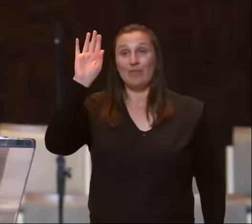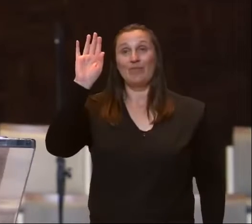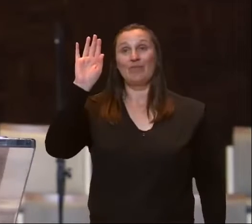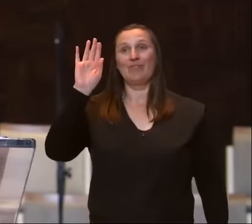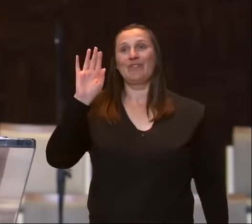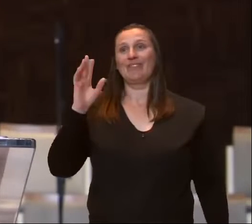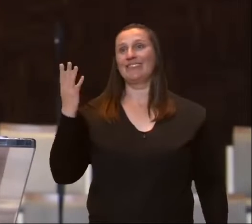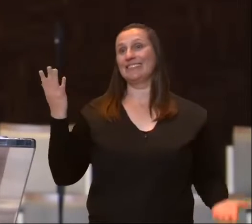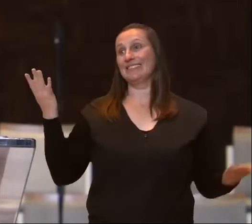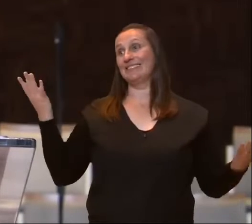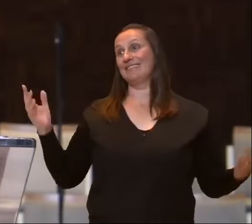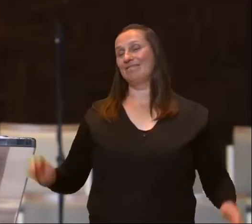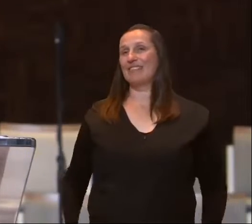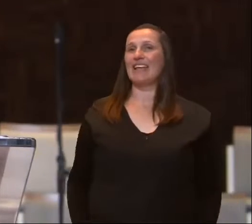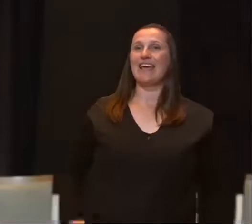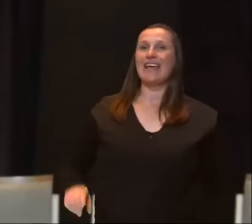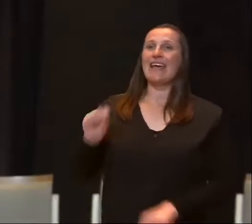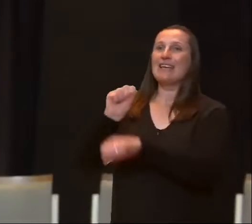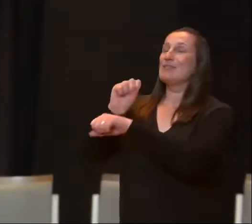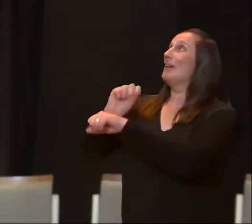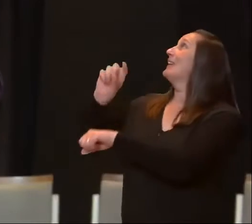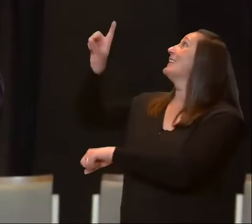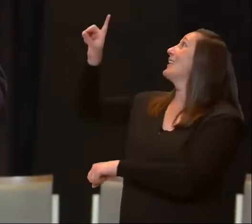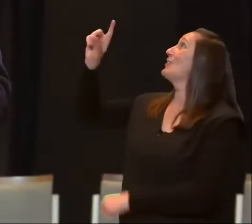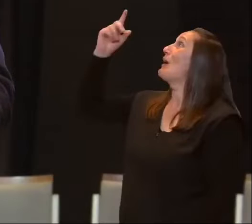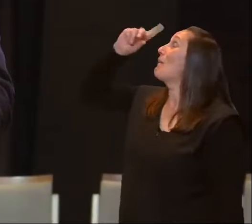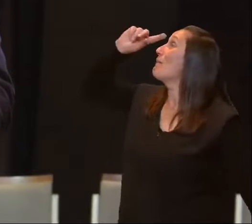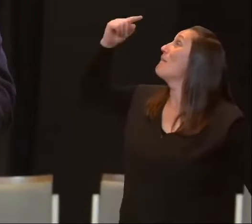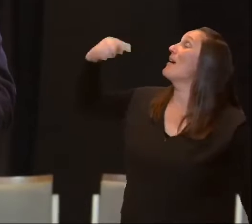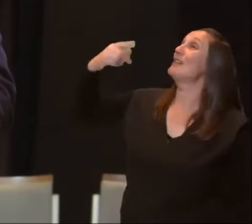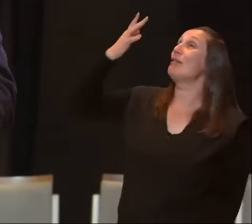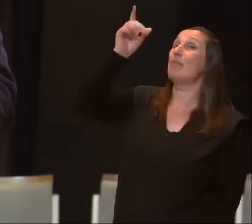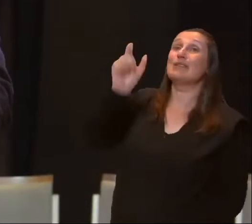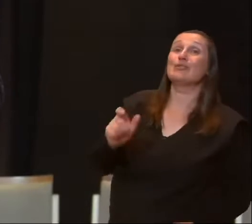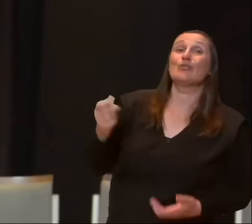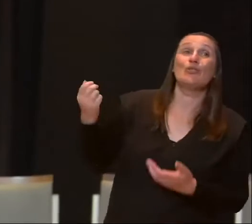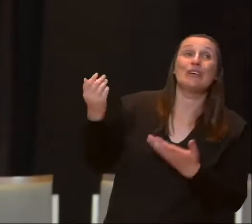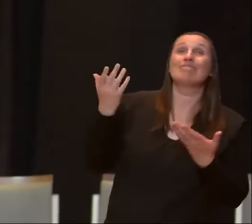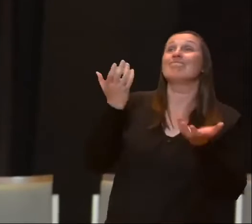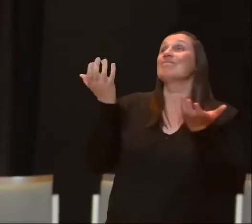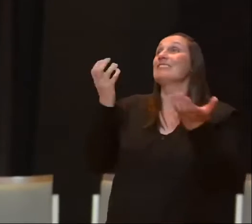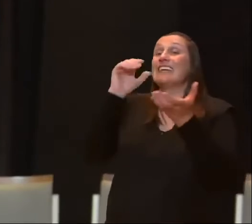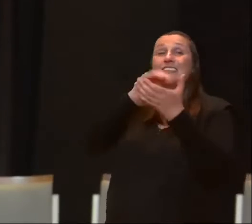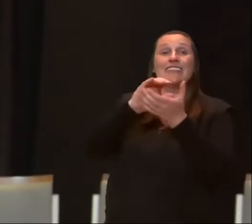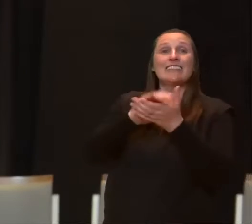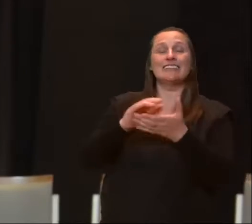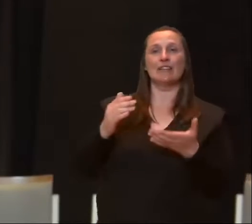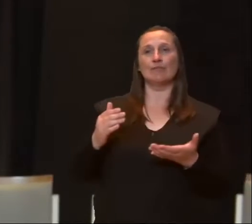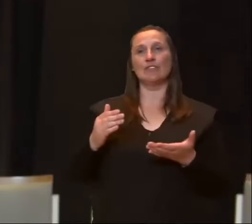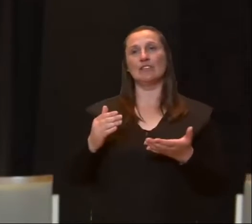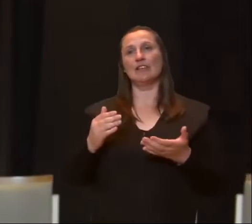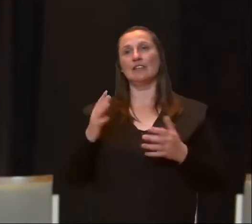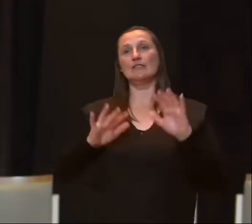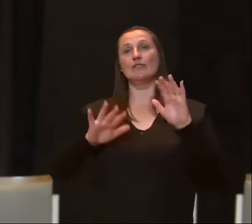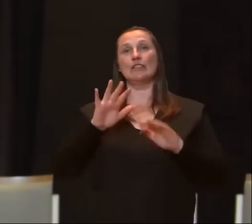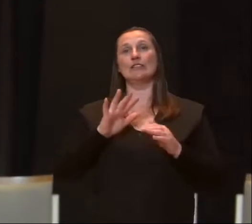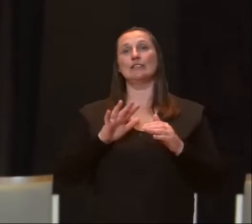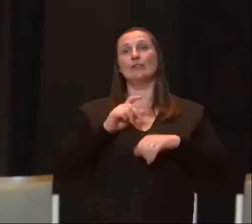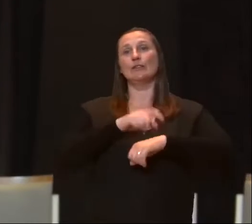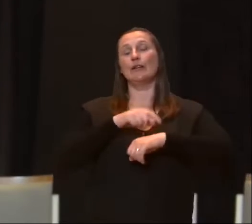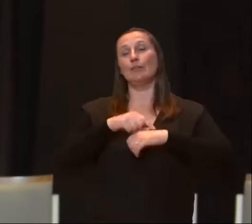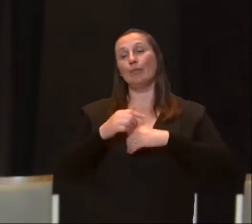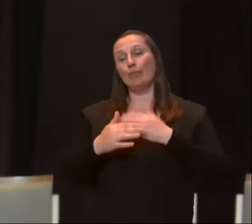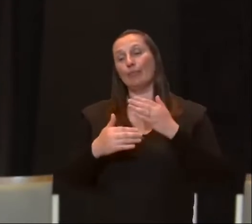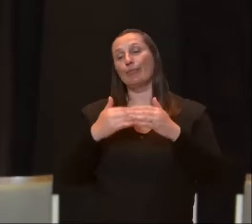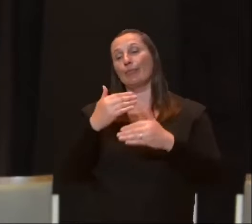A gente espera que Deus mande, alguém. E às vezes o tempo vai passando, um